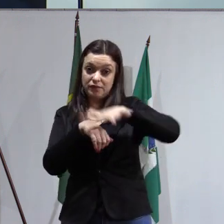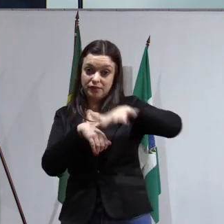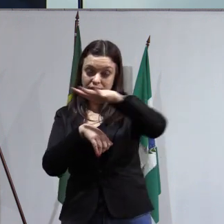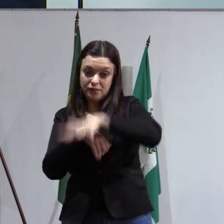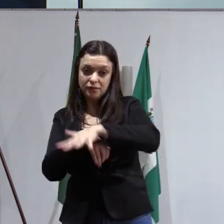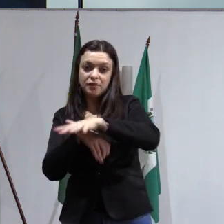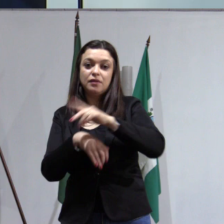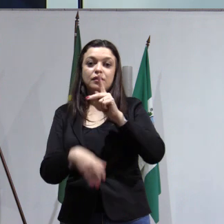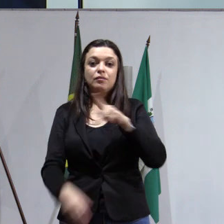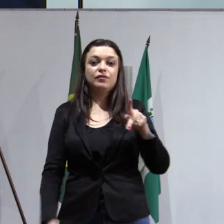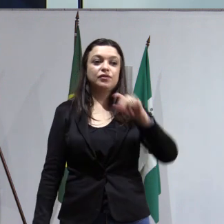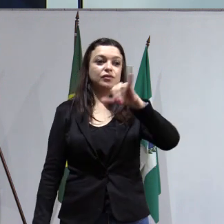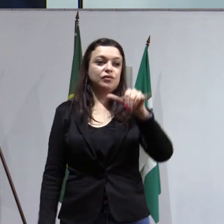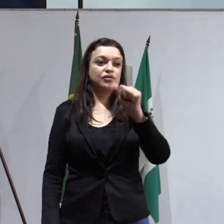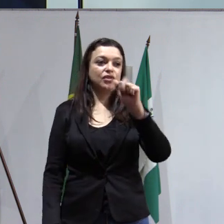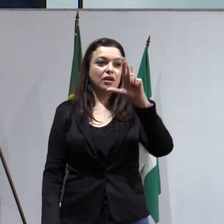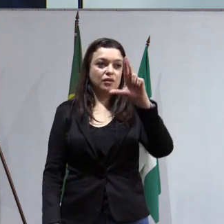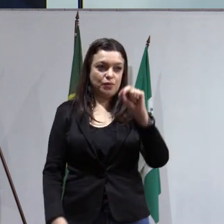Jairo Calderari.